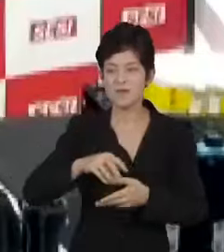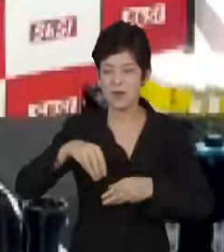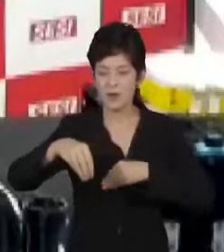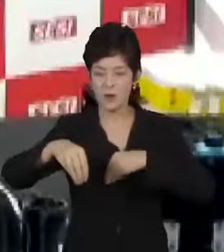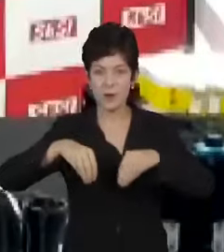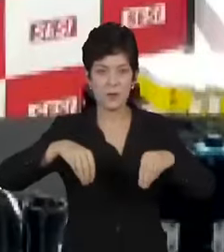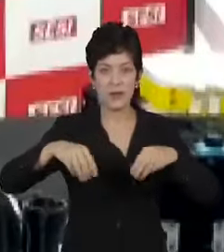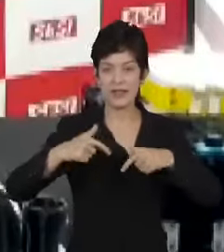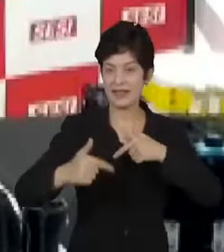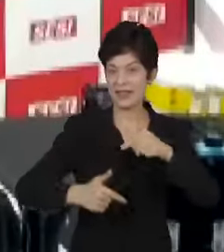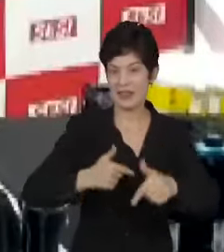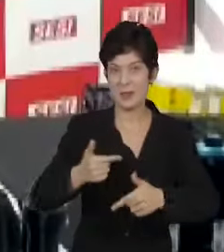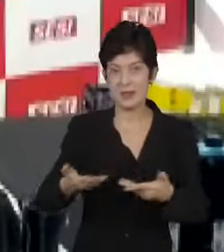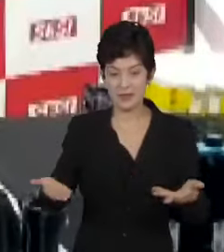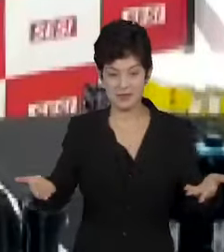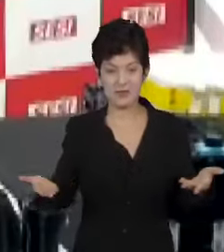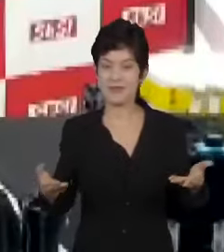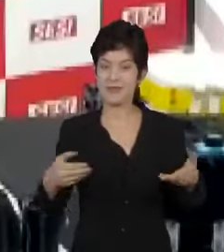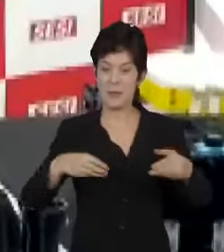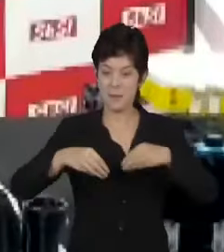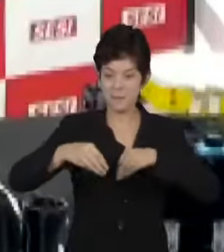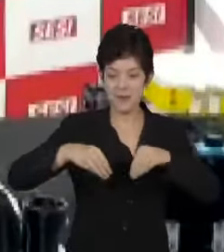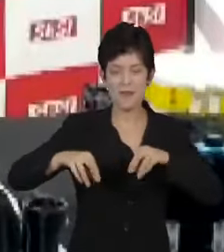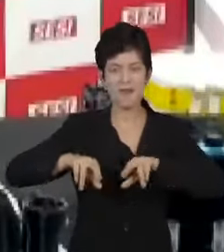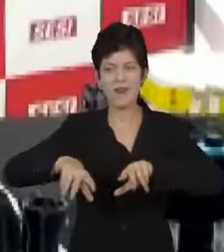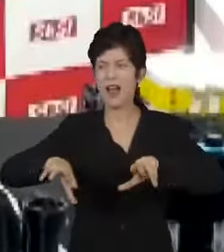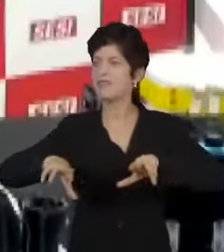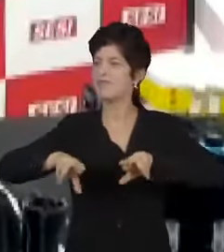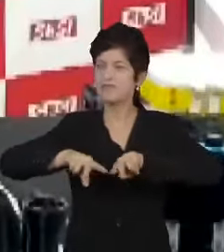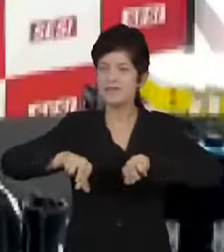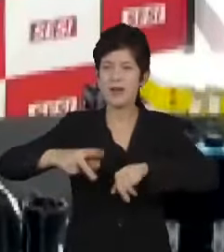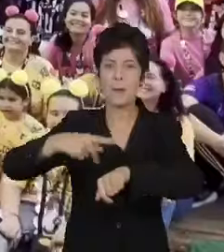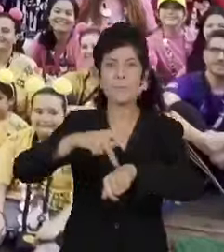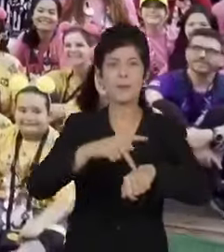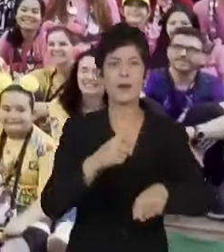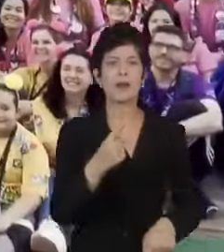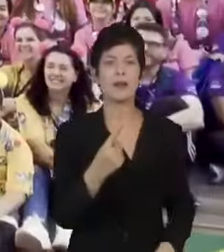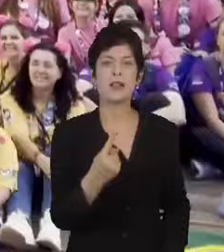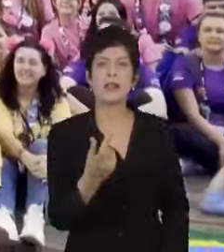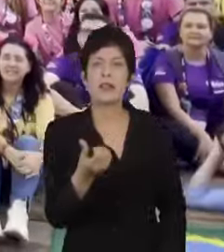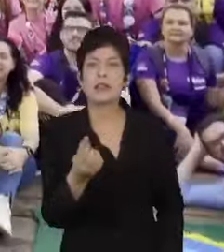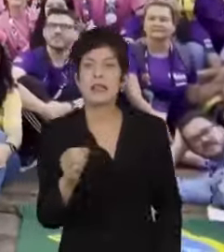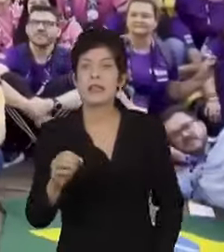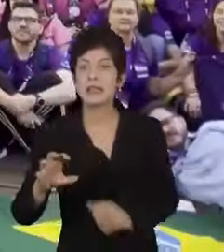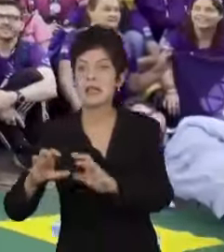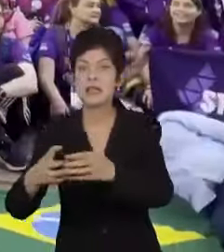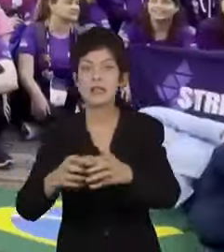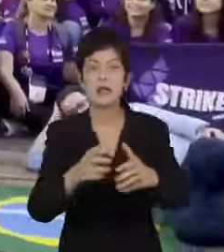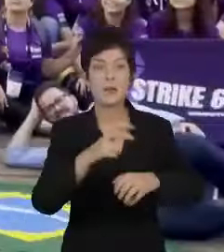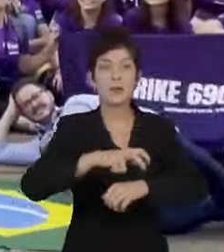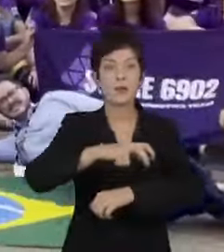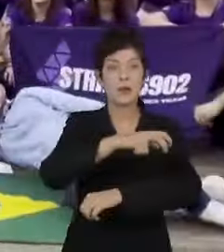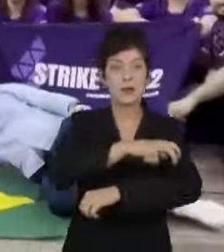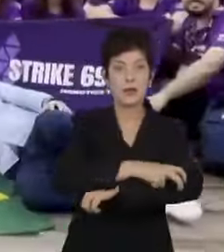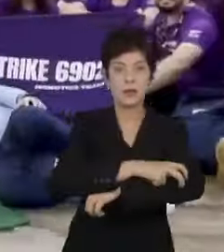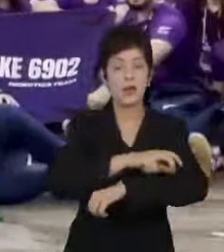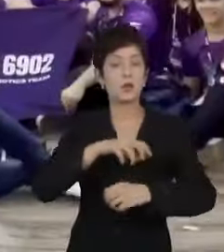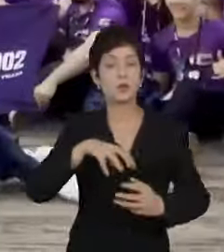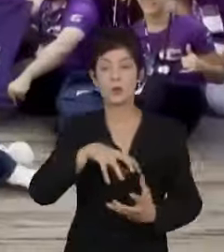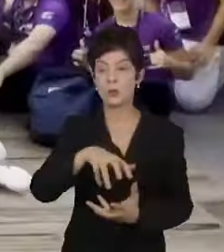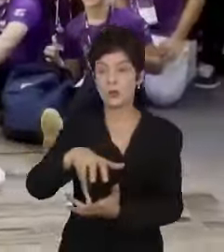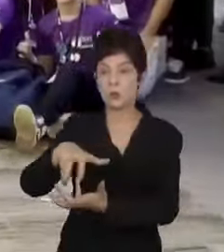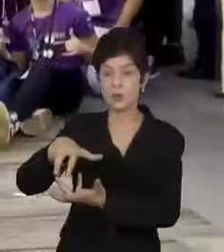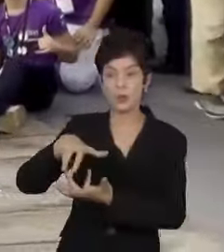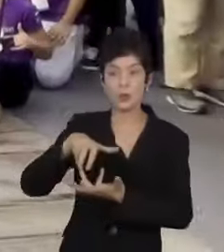nosso trabalho. Então, participar com muitos países, né, 160 equipes de robótica do mundo todo,